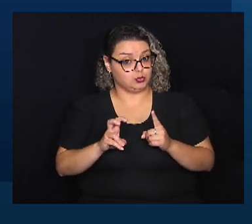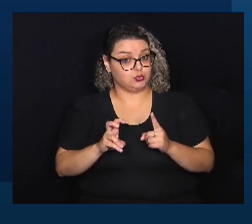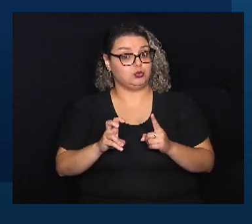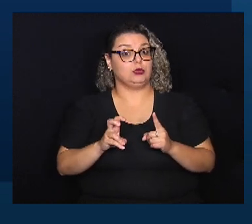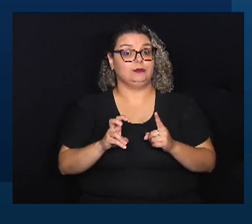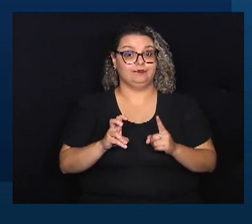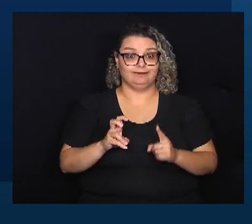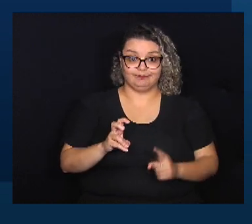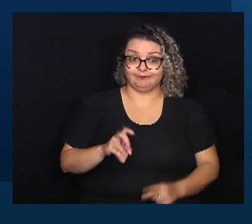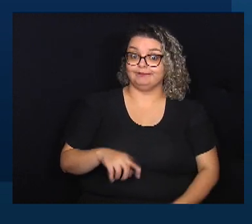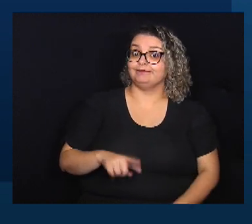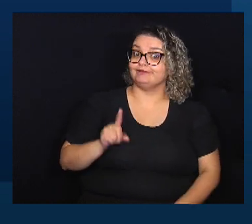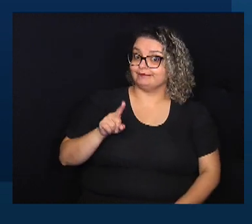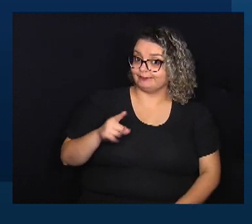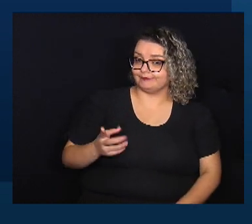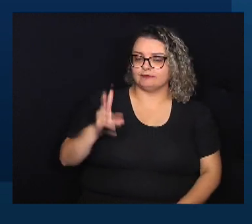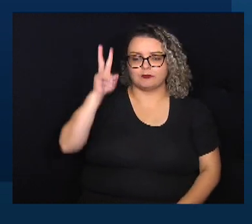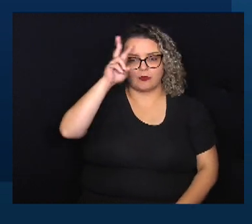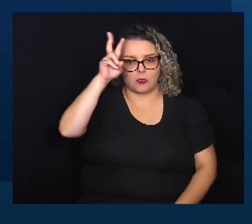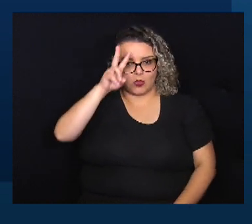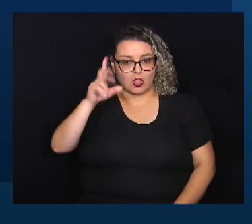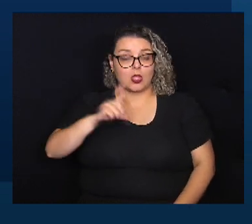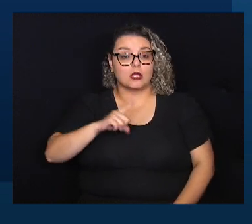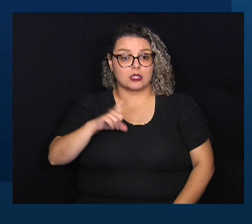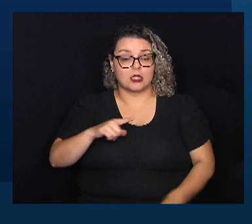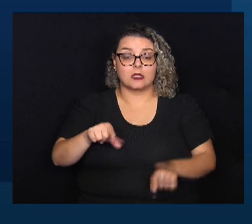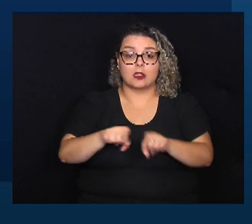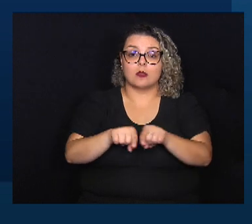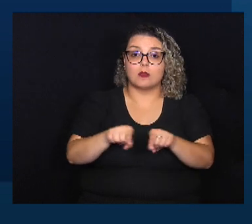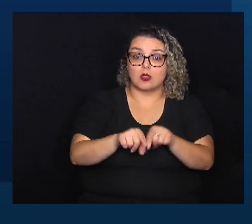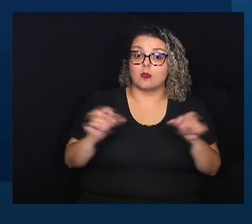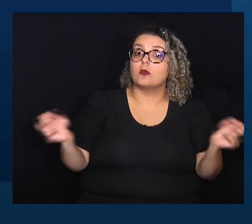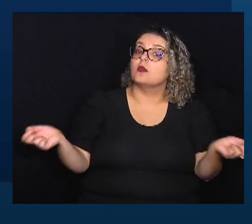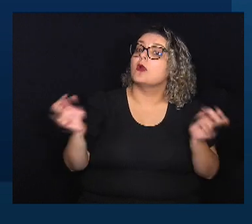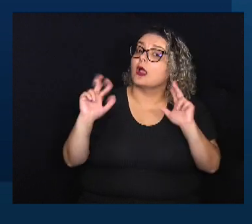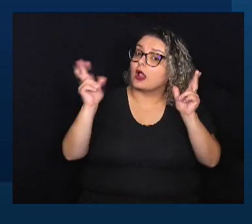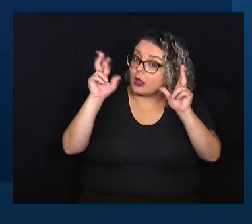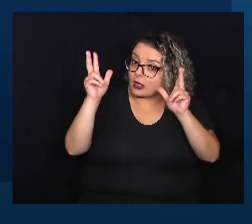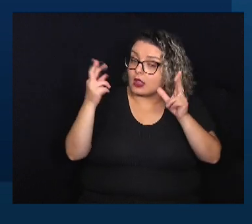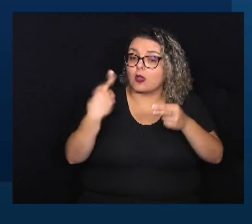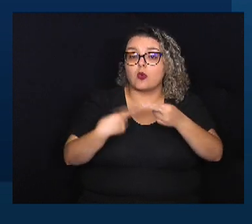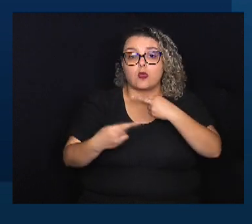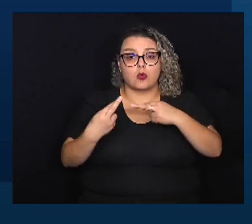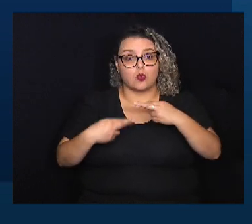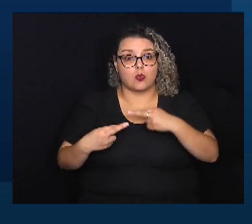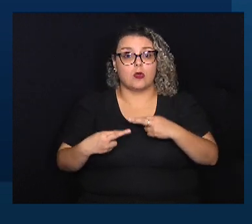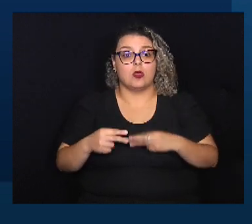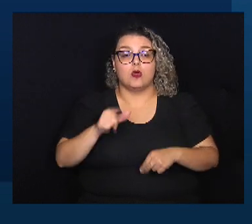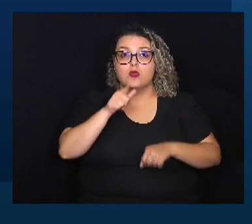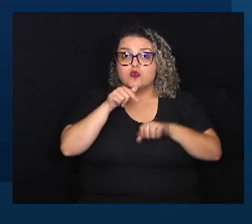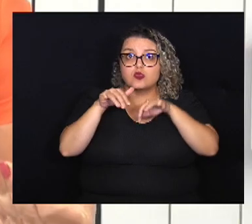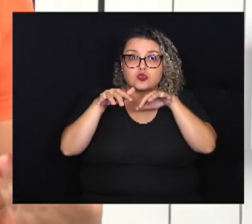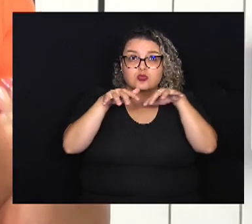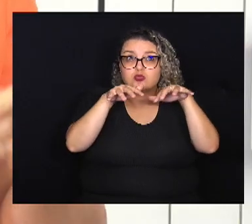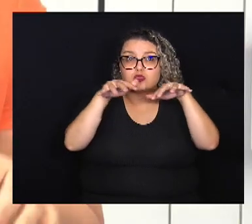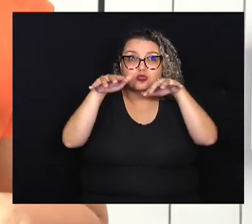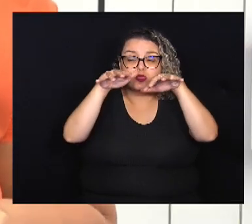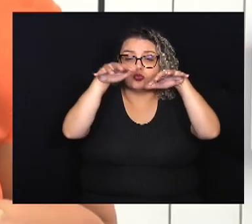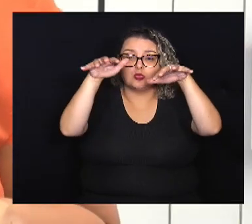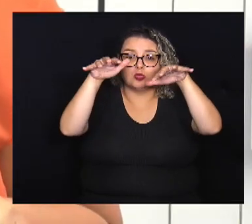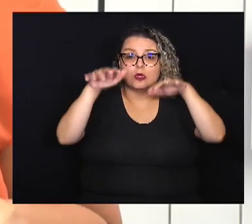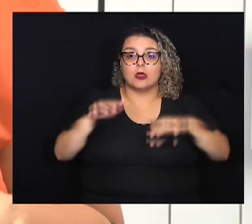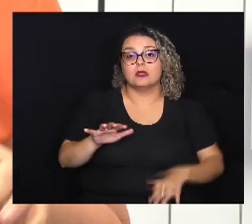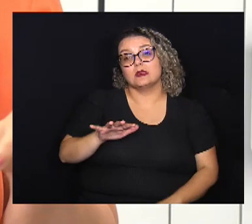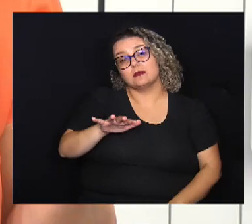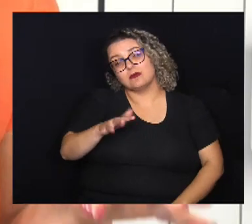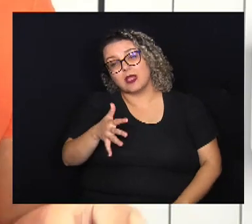graus lembrando que existe inclusive uma alerta em relação a umidade relativa do ar que deve